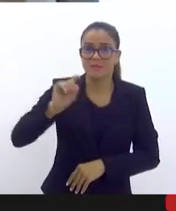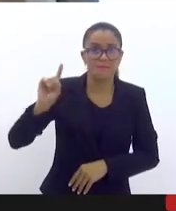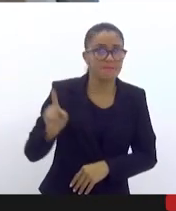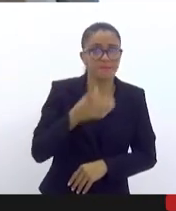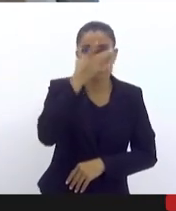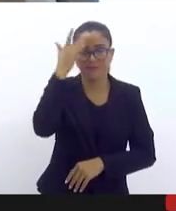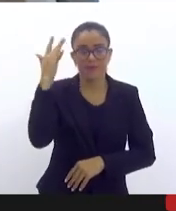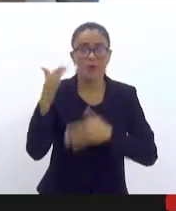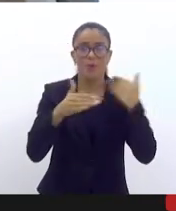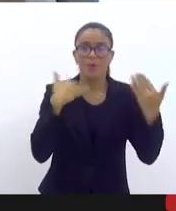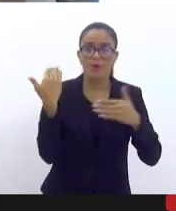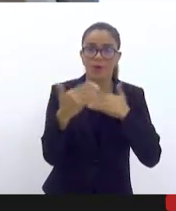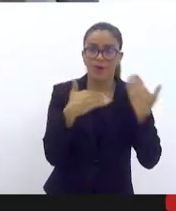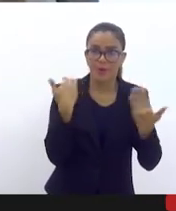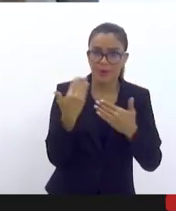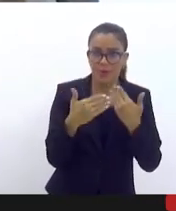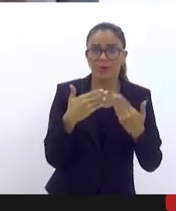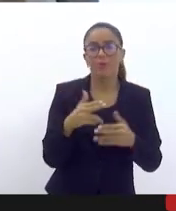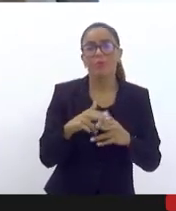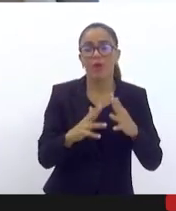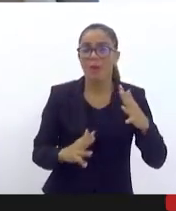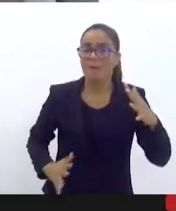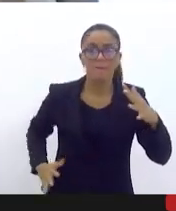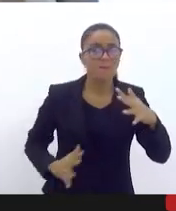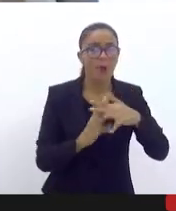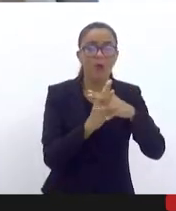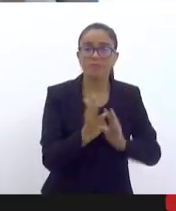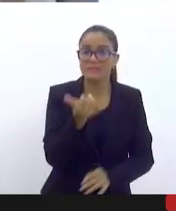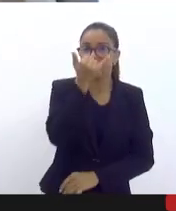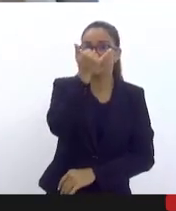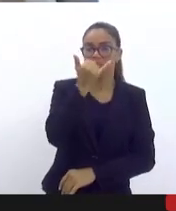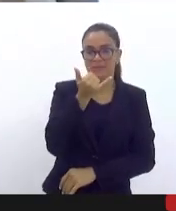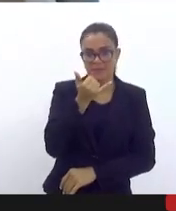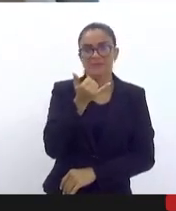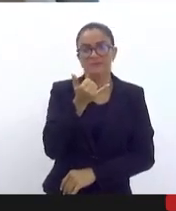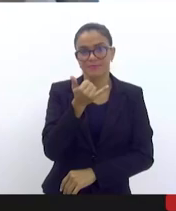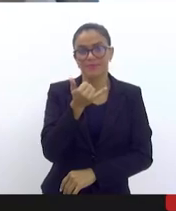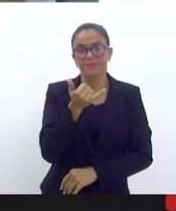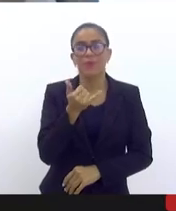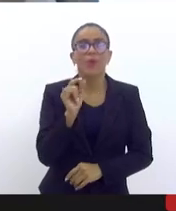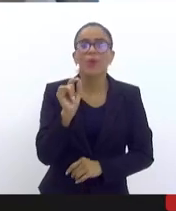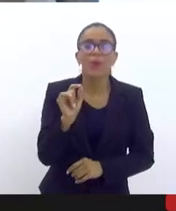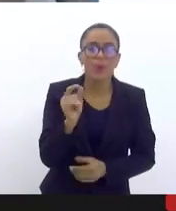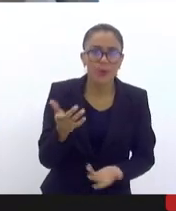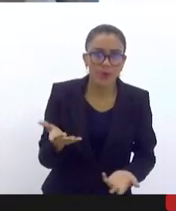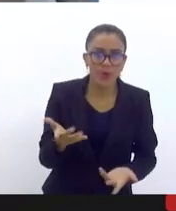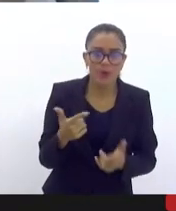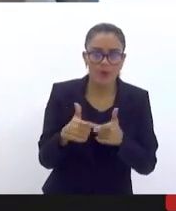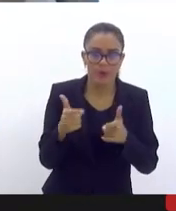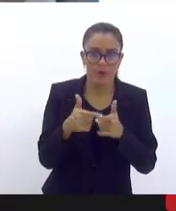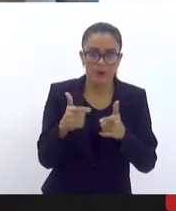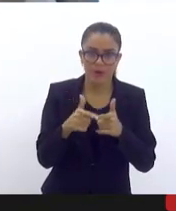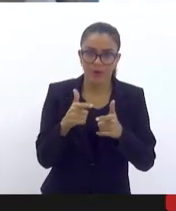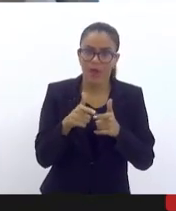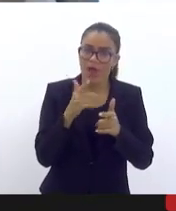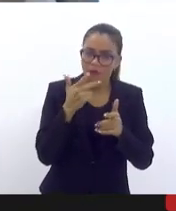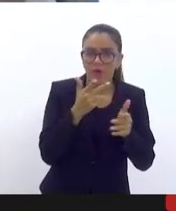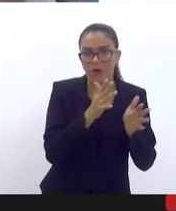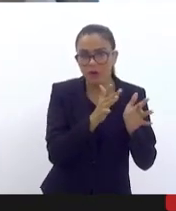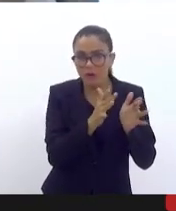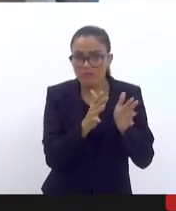por conta de overdose acidentais com essas substâncias porque Qual que é a grande coisa né E aí eu vou chegando